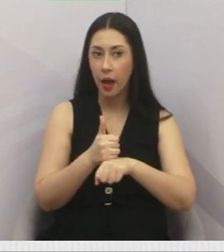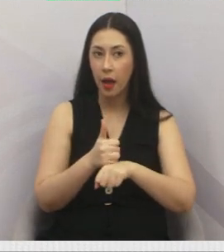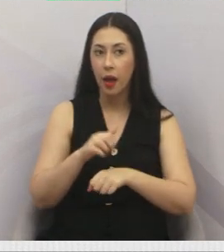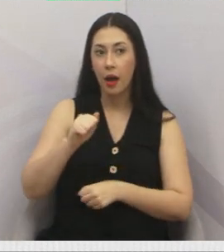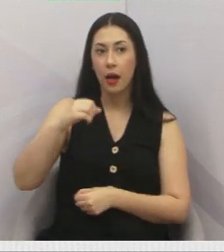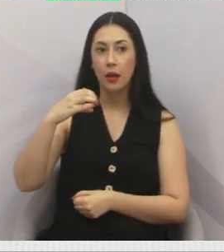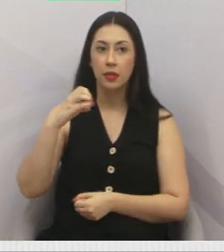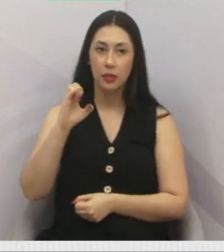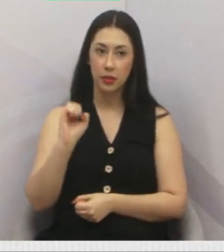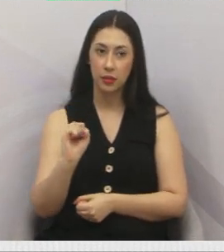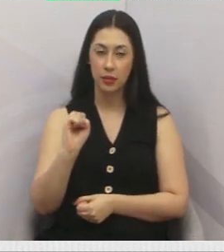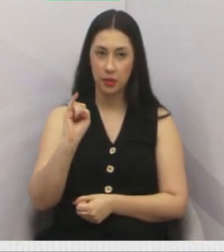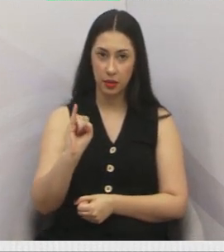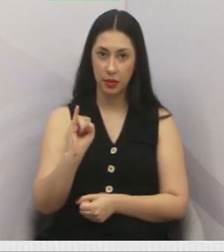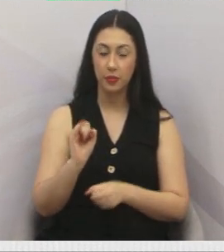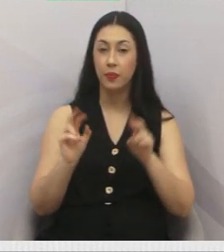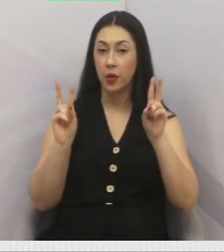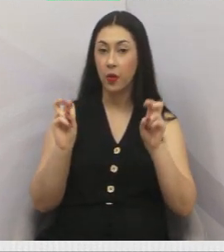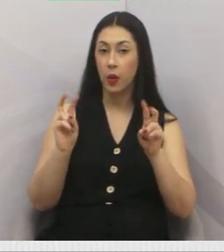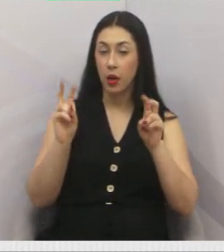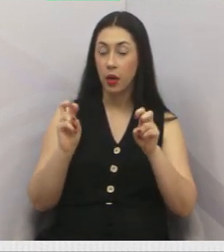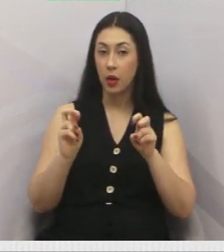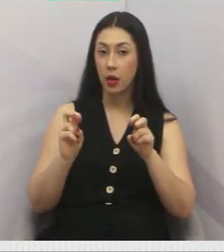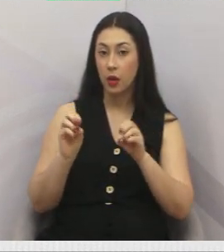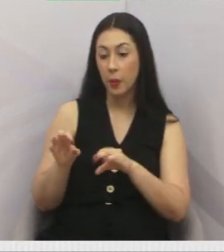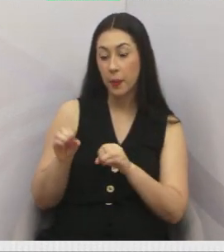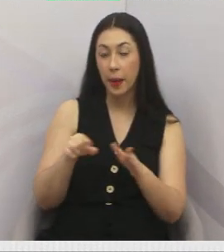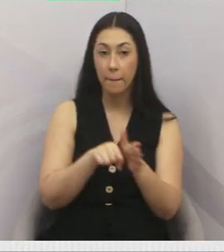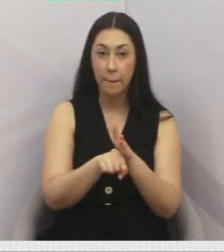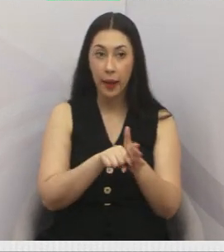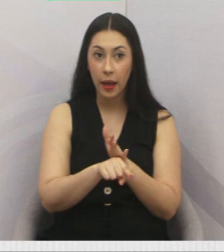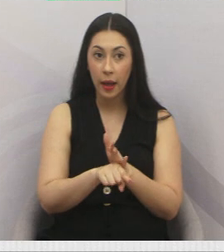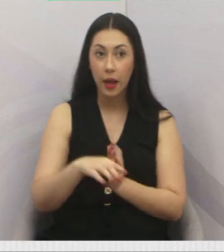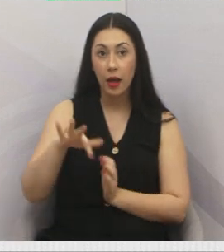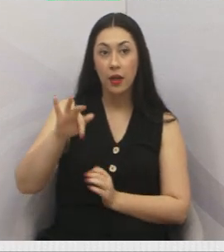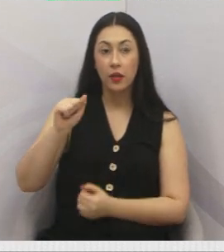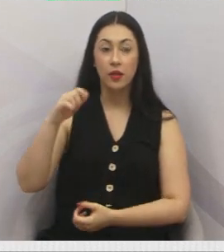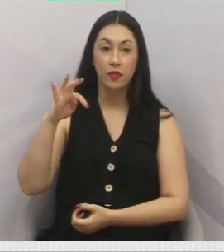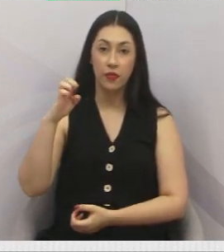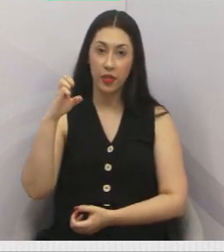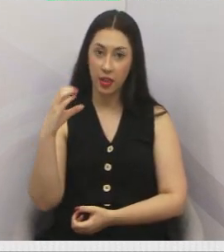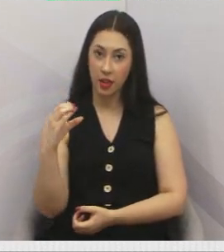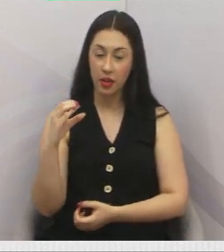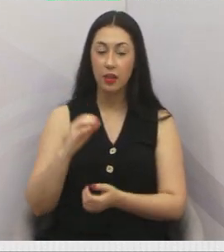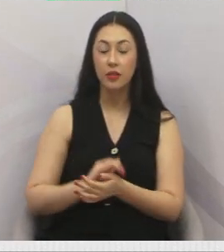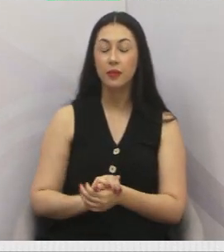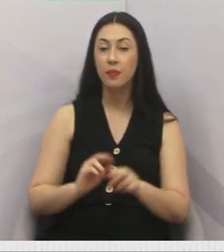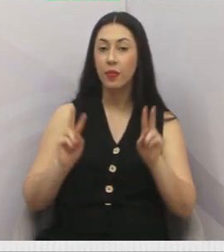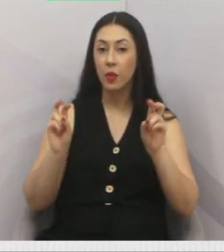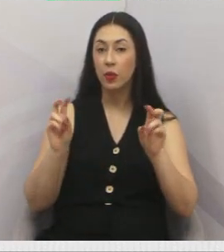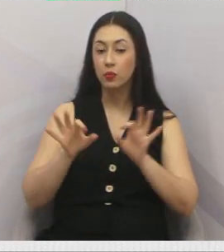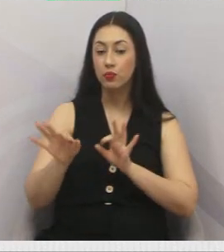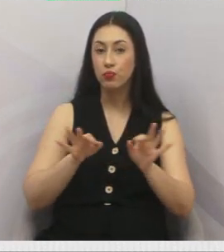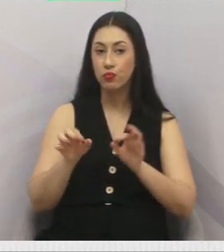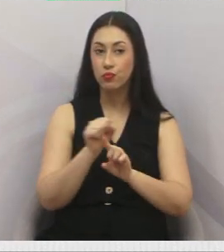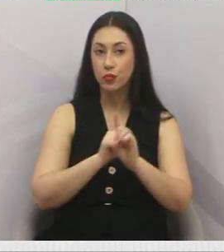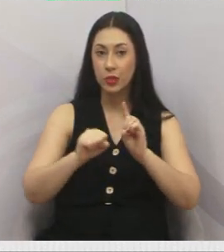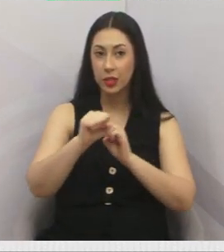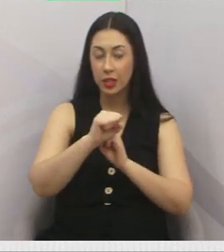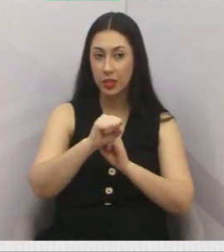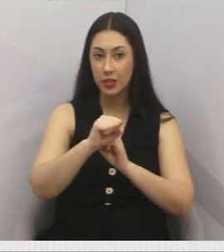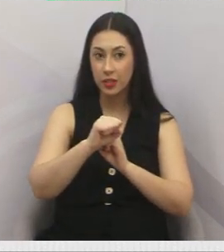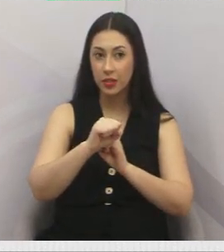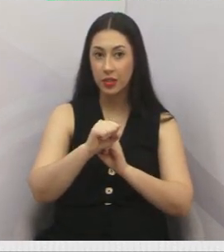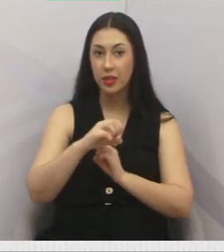ACI Jacareí. Sindicato, segmento de Entidades Acadêmicas, FATEC Jacareí. Organização da Sociedade